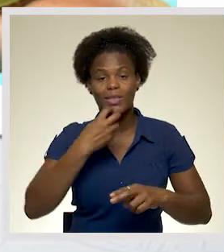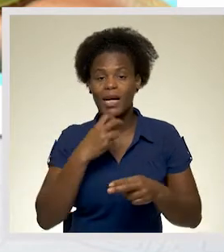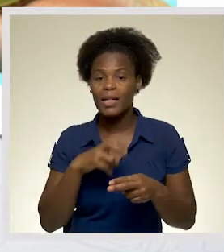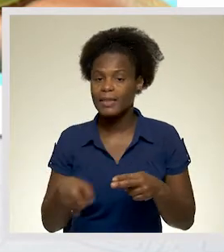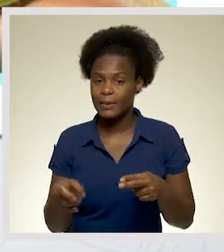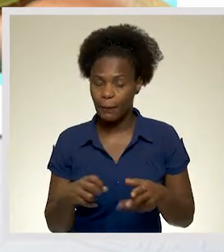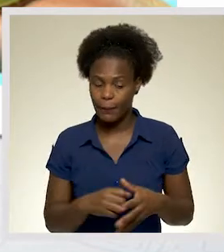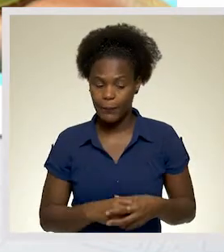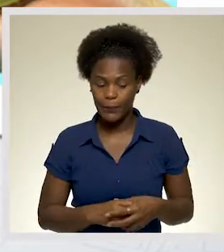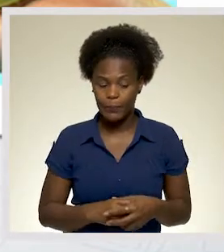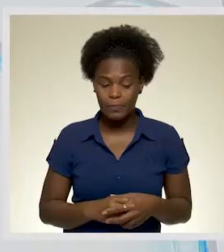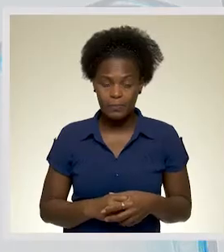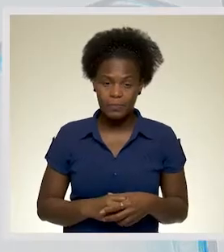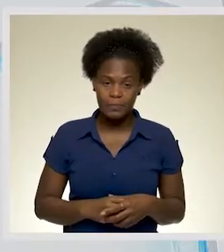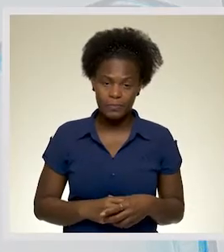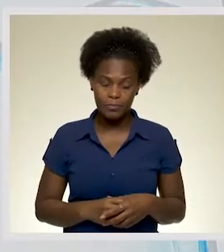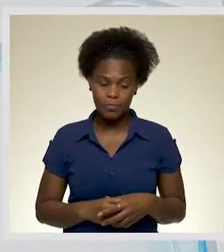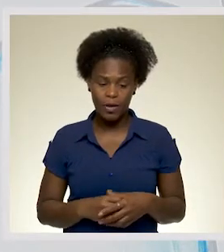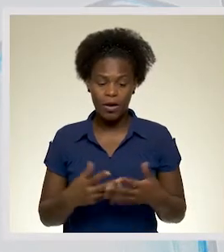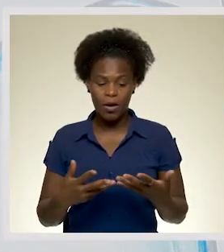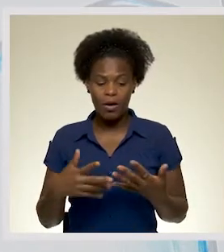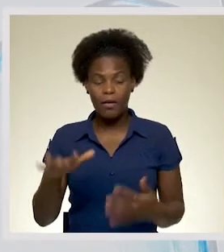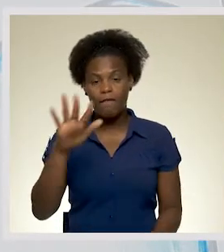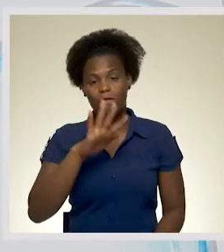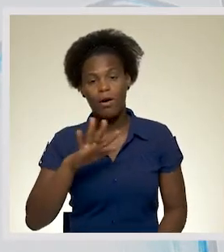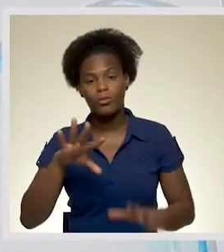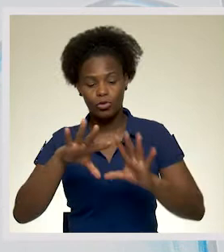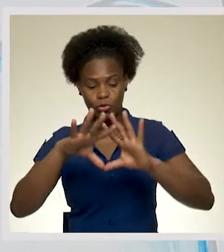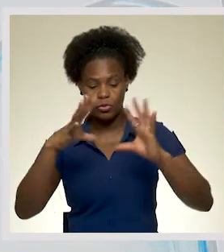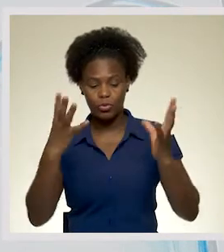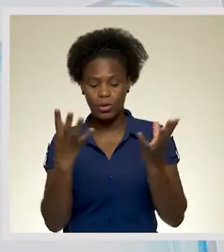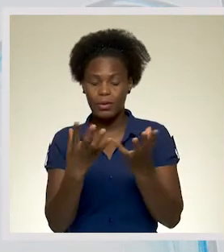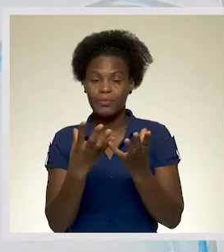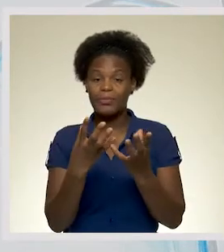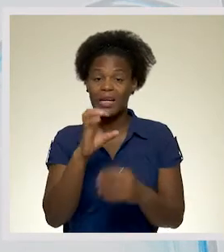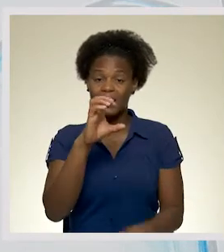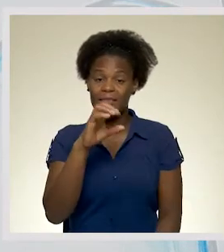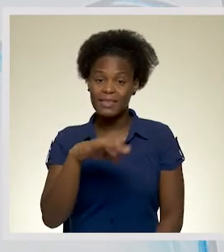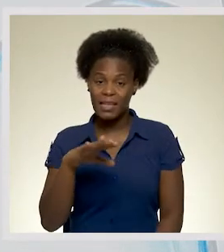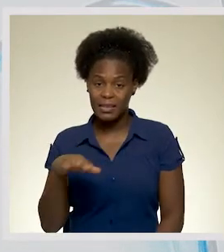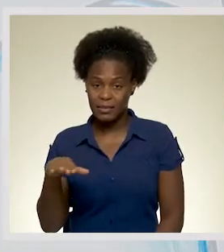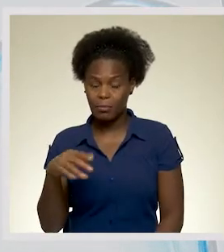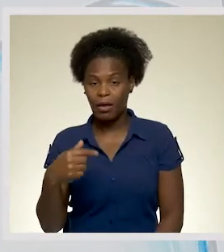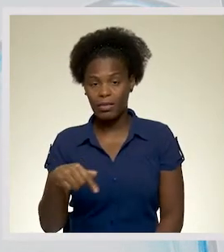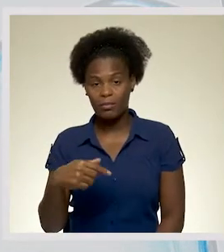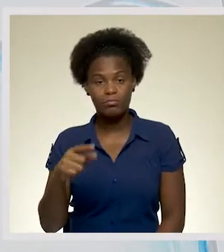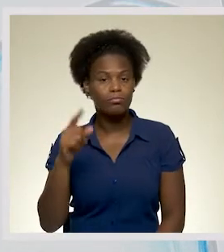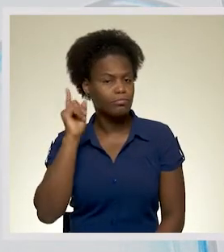energéticos. De uma forma geral, a ciência tem um